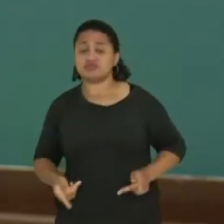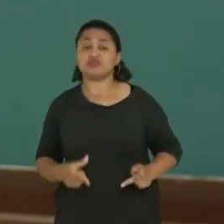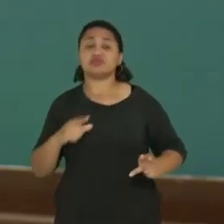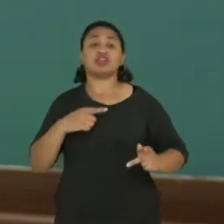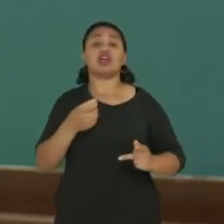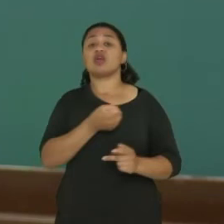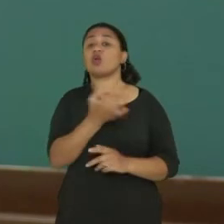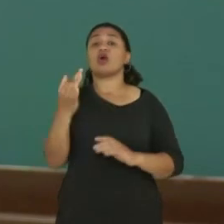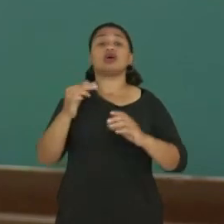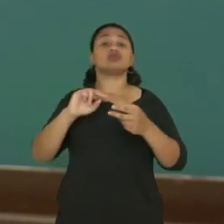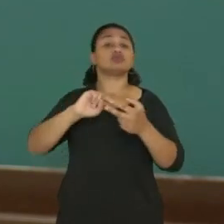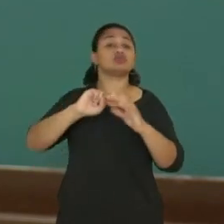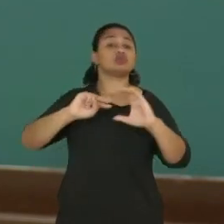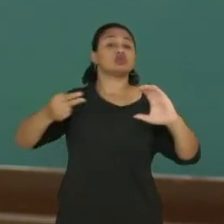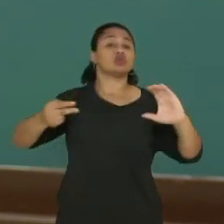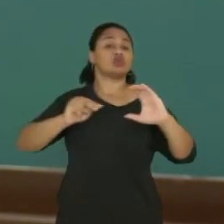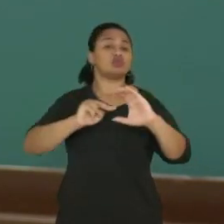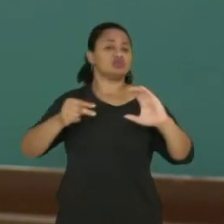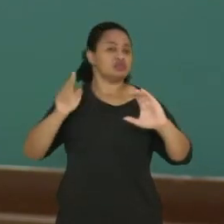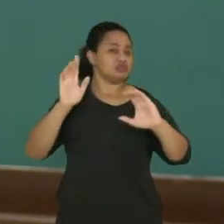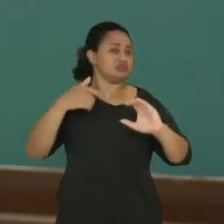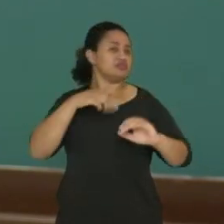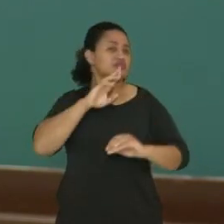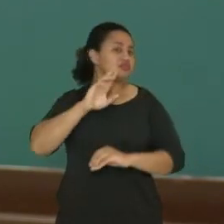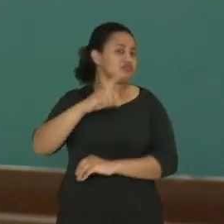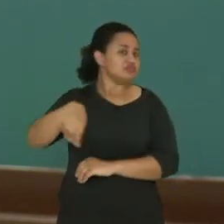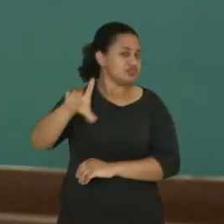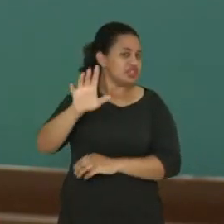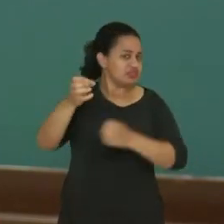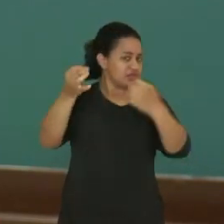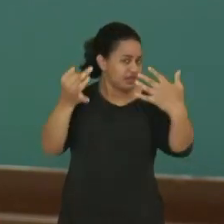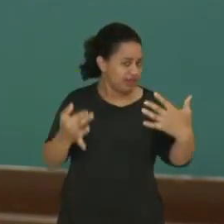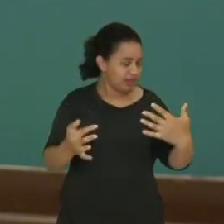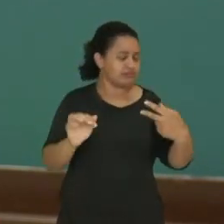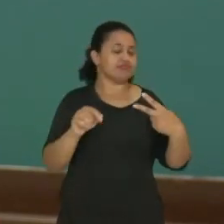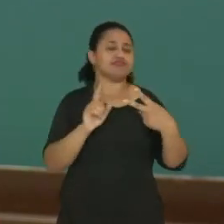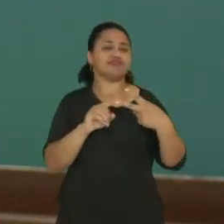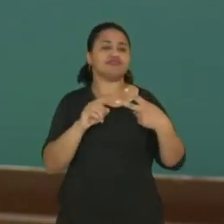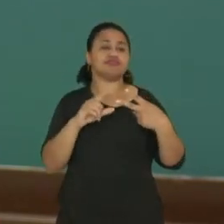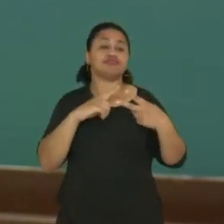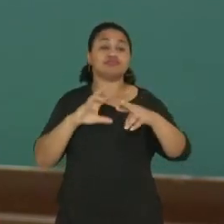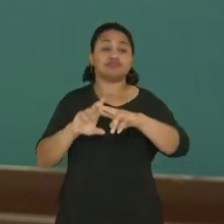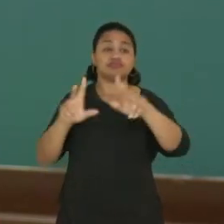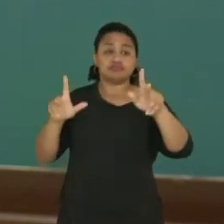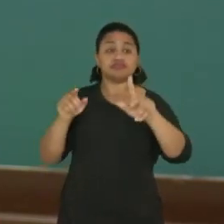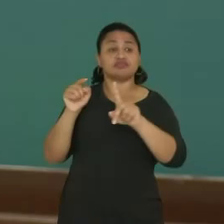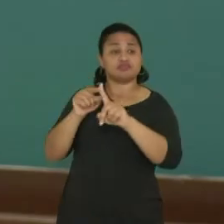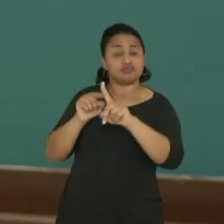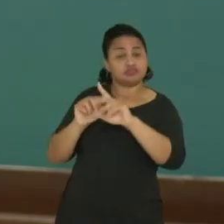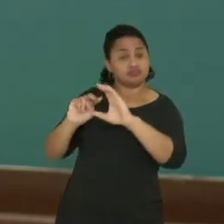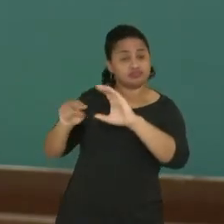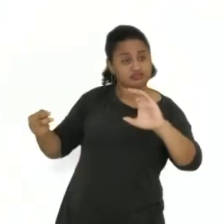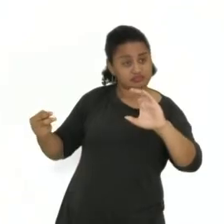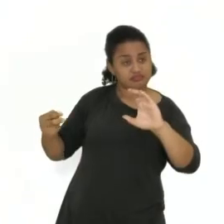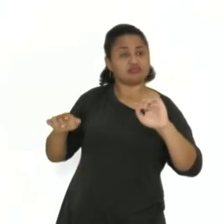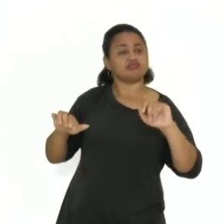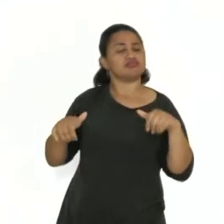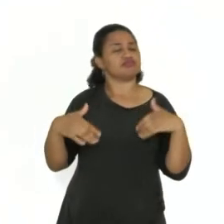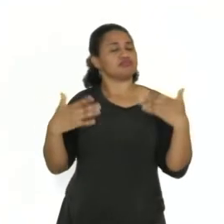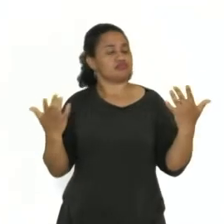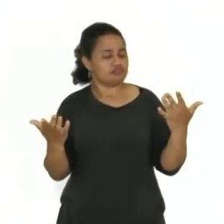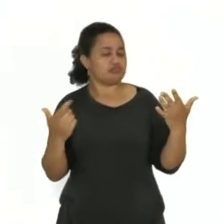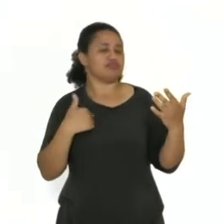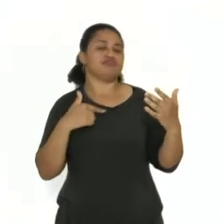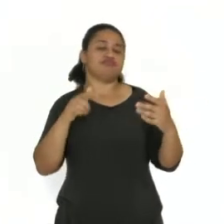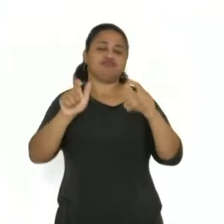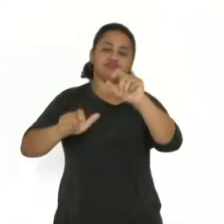com quantos cromossomos? A professora já respondeu para vocês. Existem diferenças entre esses cromossomos? Então, na